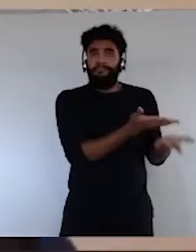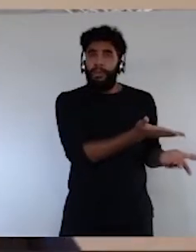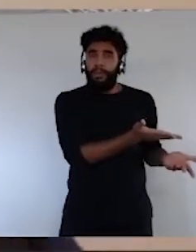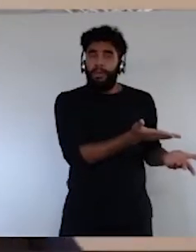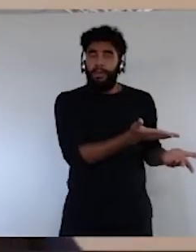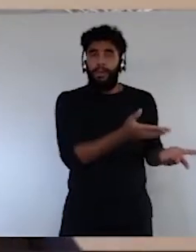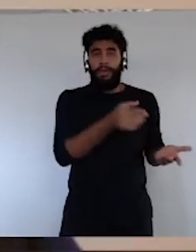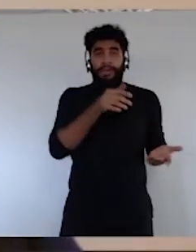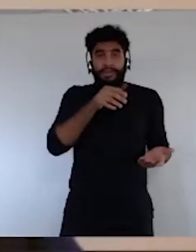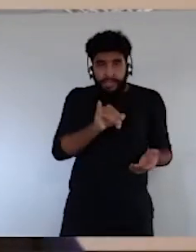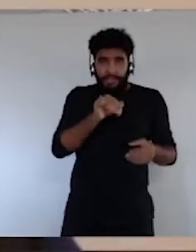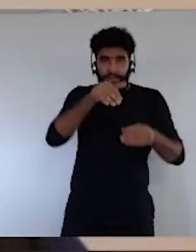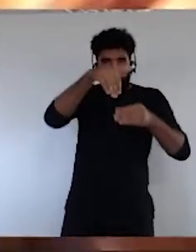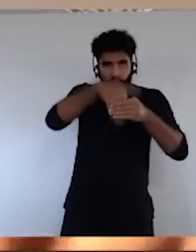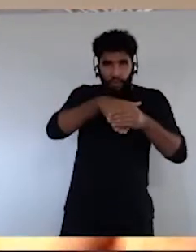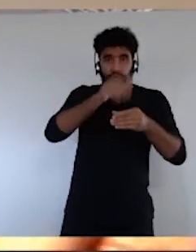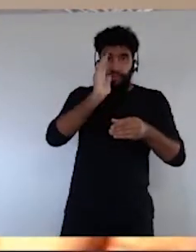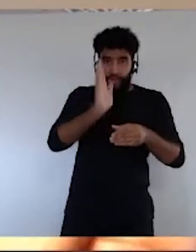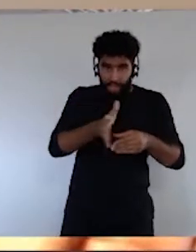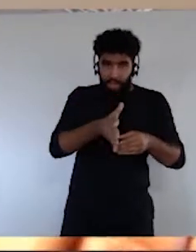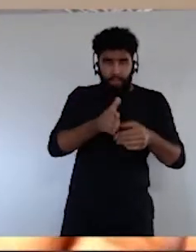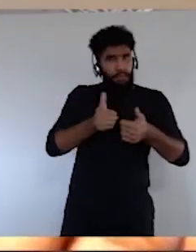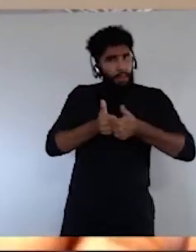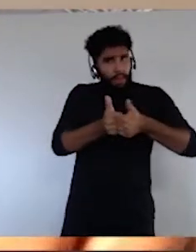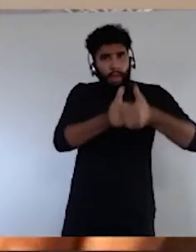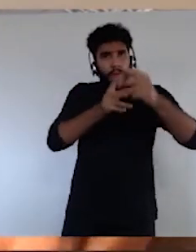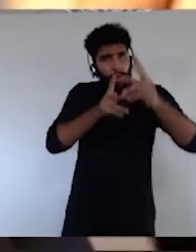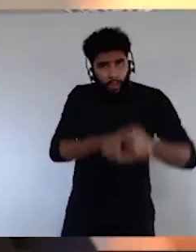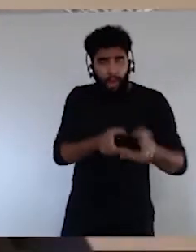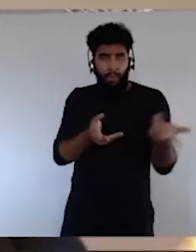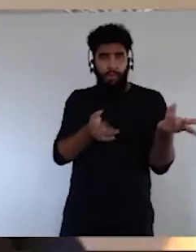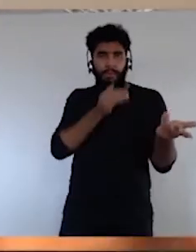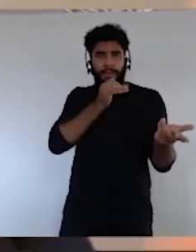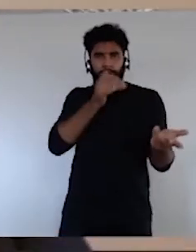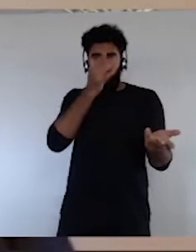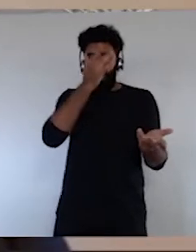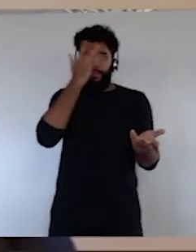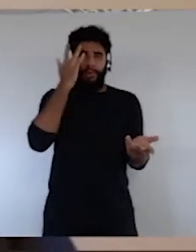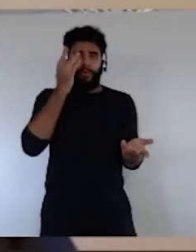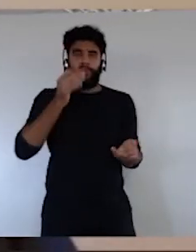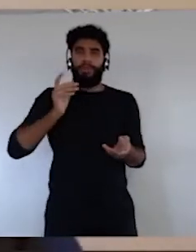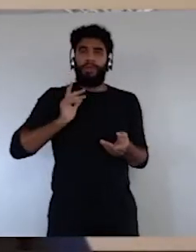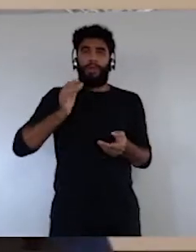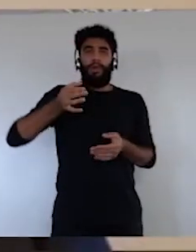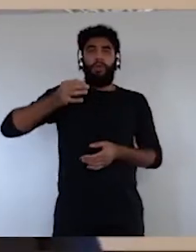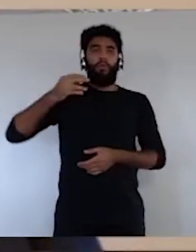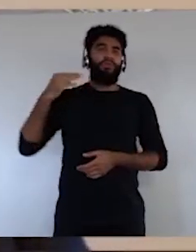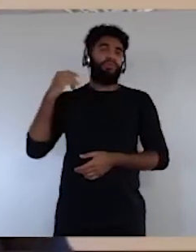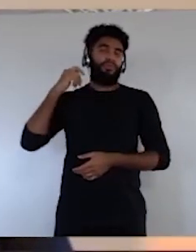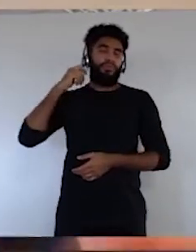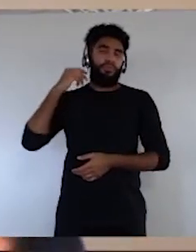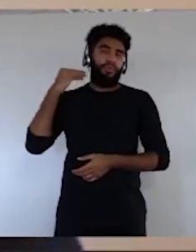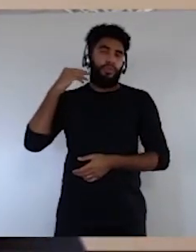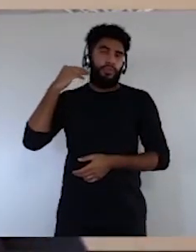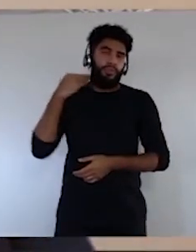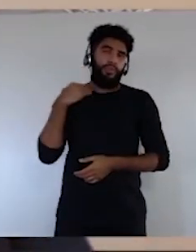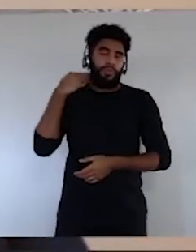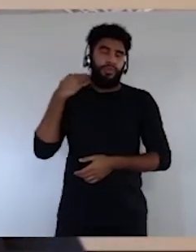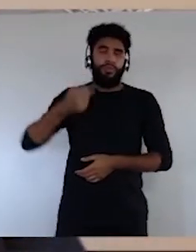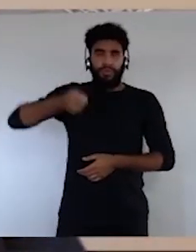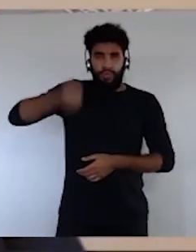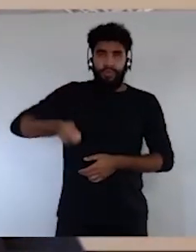o que eu acho bastante diferente, vamos dizer assim, atualmente, entre o Supremo e o STJ, é que o STJ